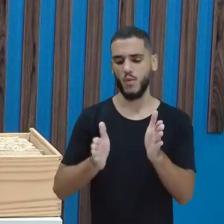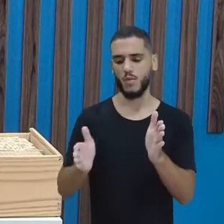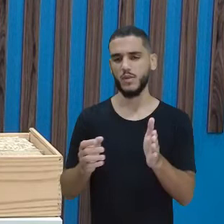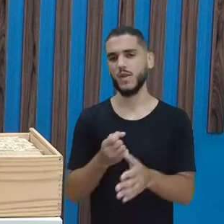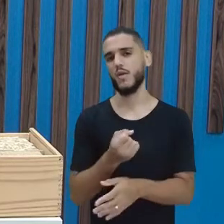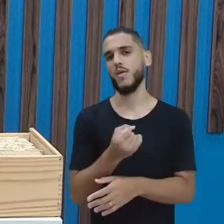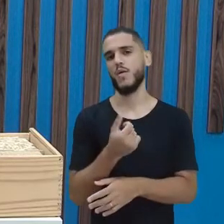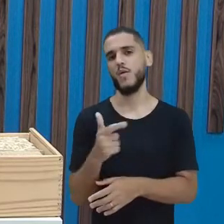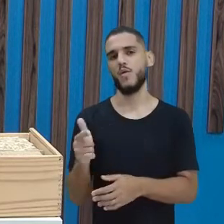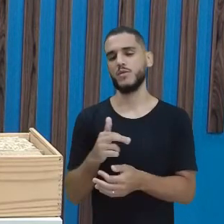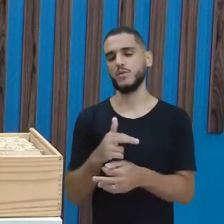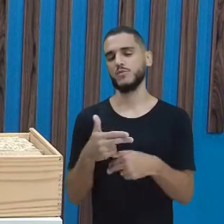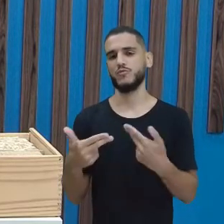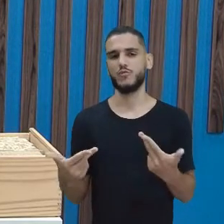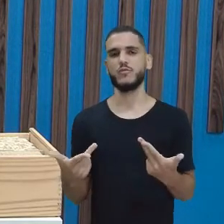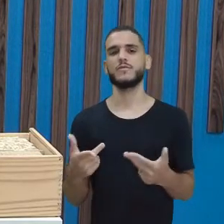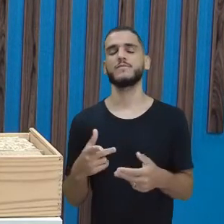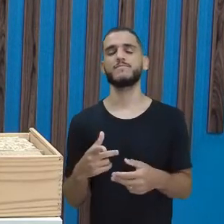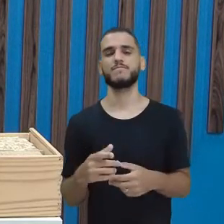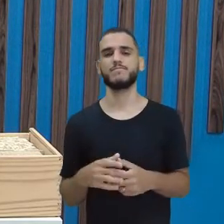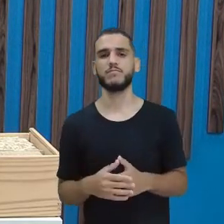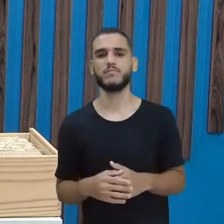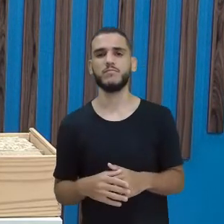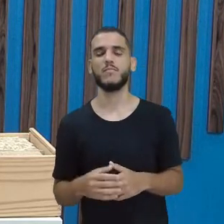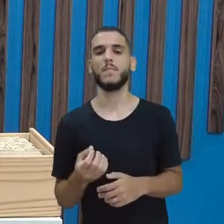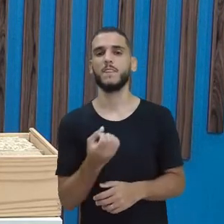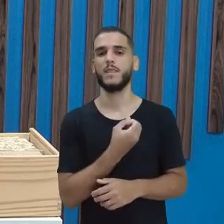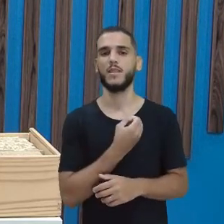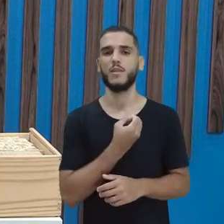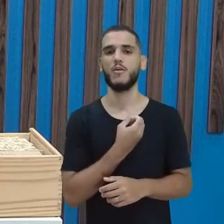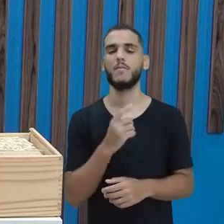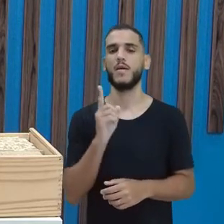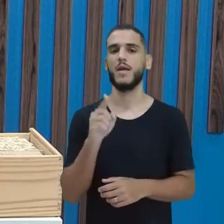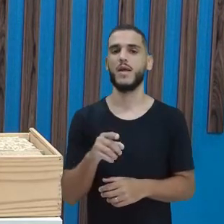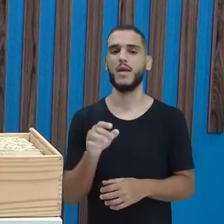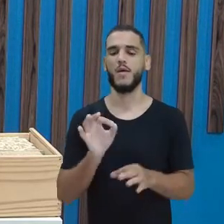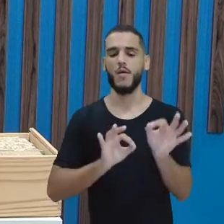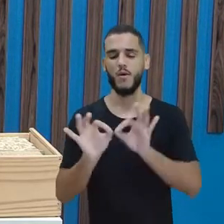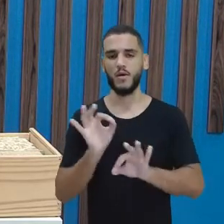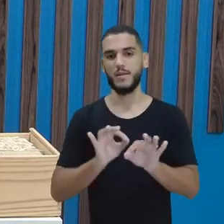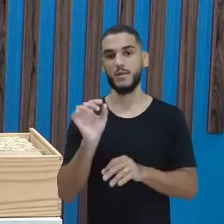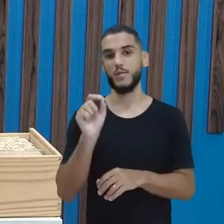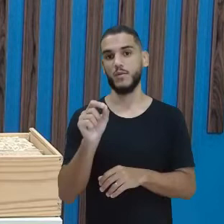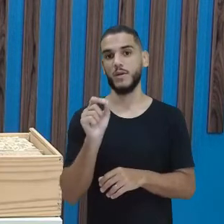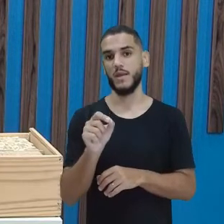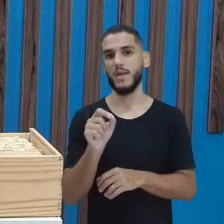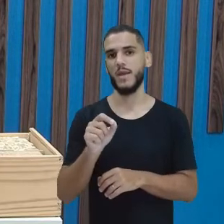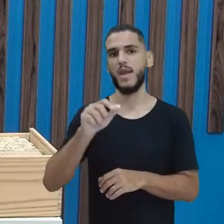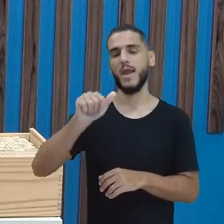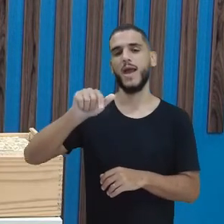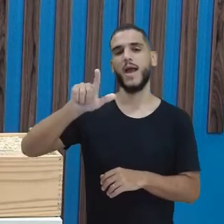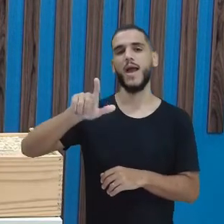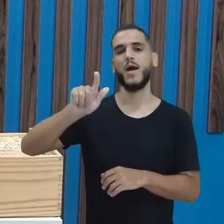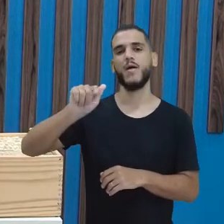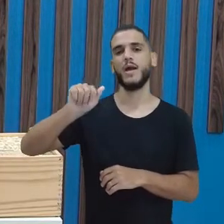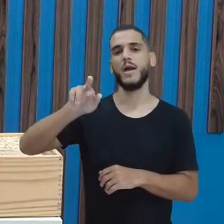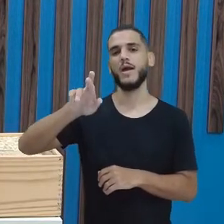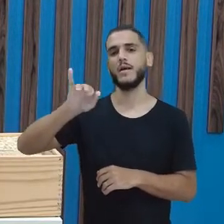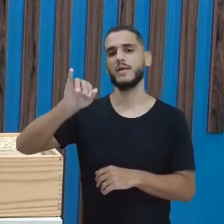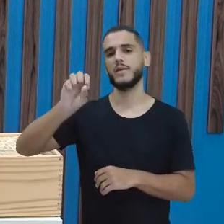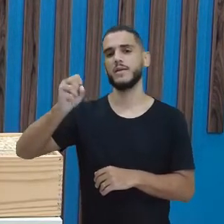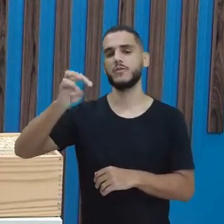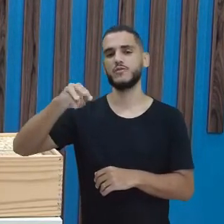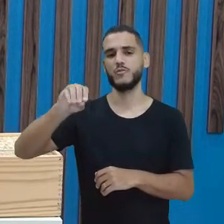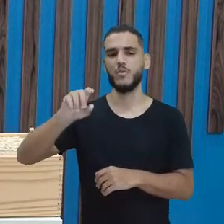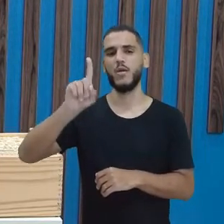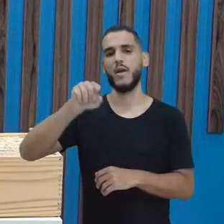outras coisas, os códigos. Os números, eles são formados por algarismos, que são símbolos matemáticos. Aí nós vamos aqui, ó,